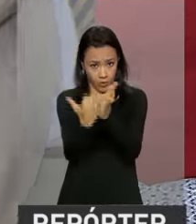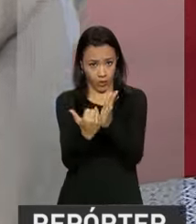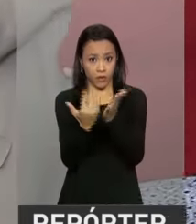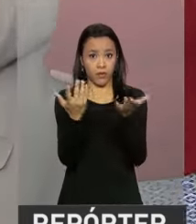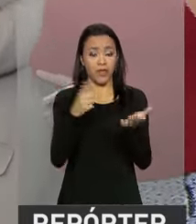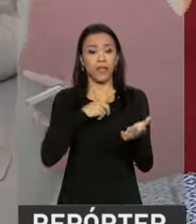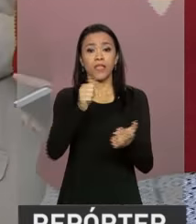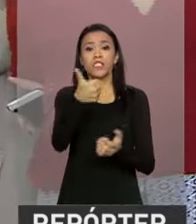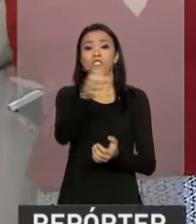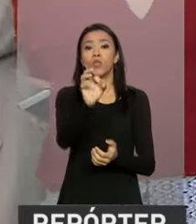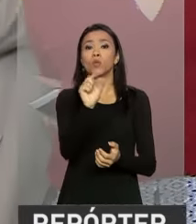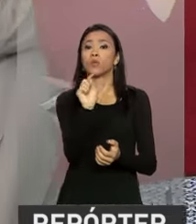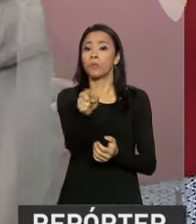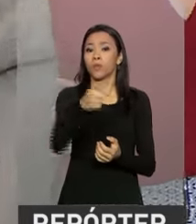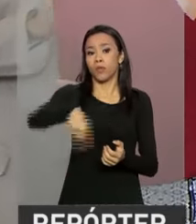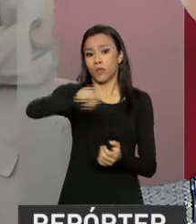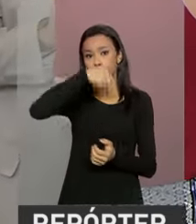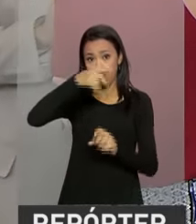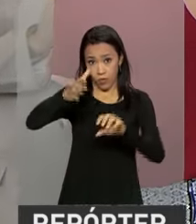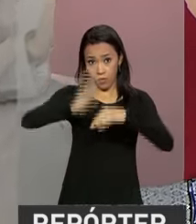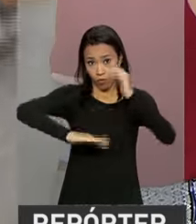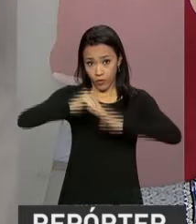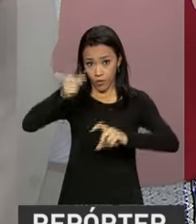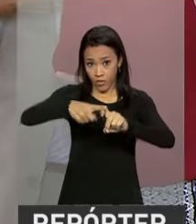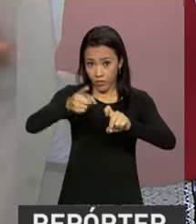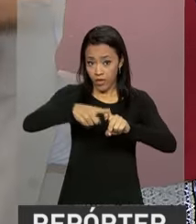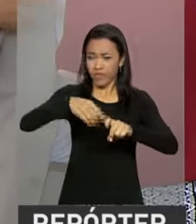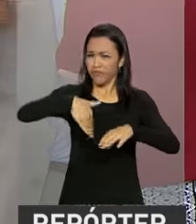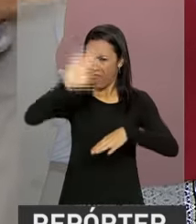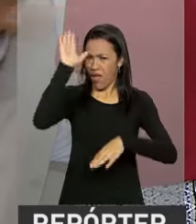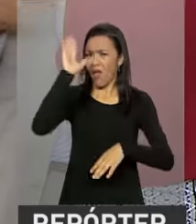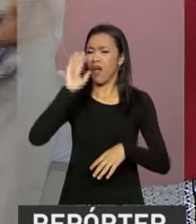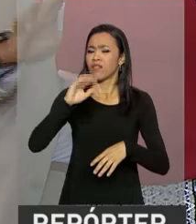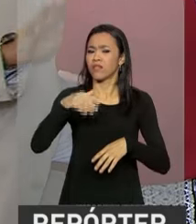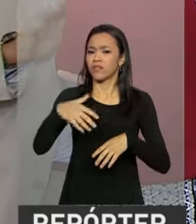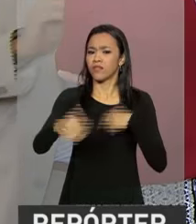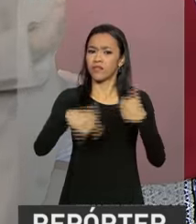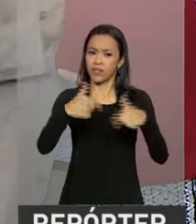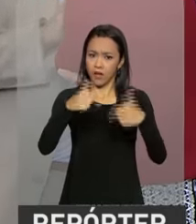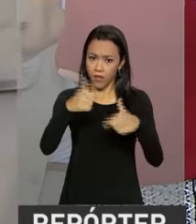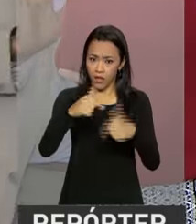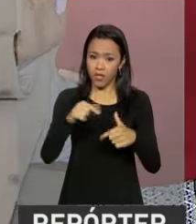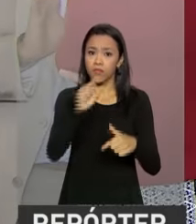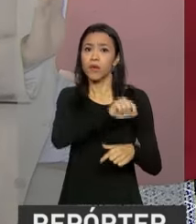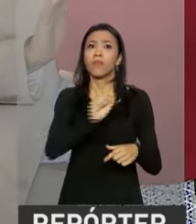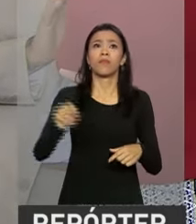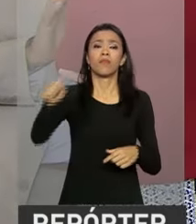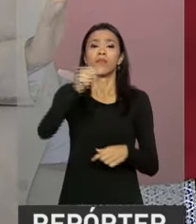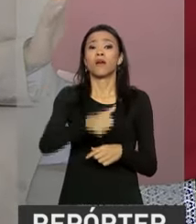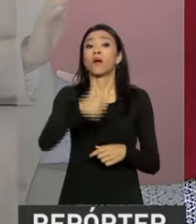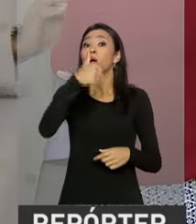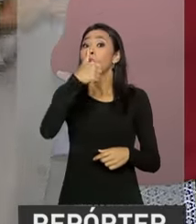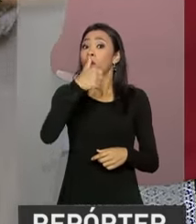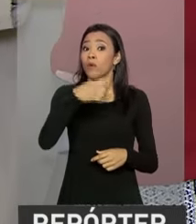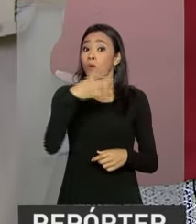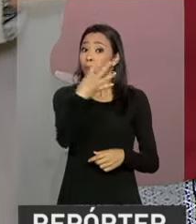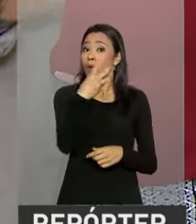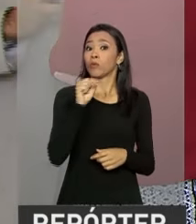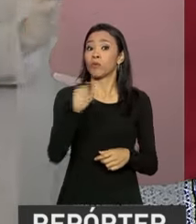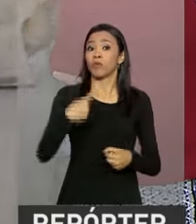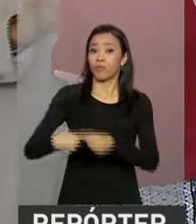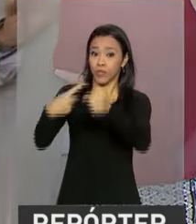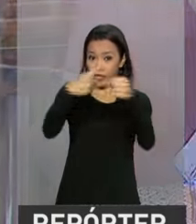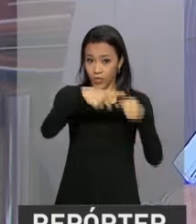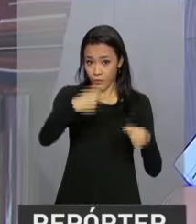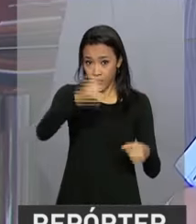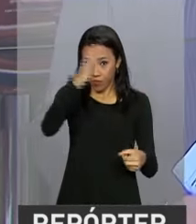mil profissionais atuando, mais de 18 mil profissionais atuando em cerca de 4 mil municípios do país.